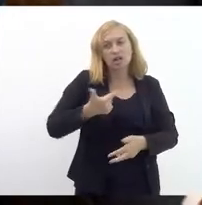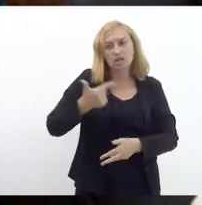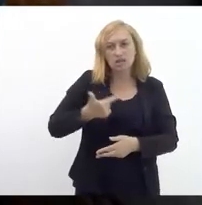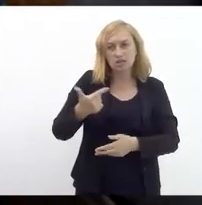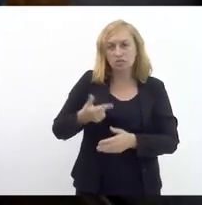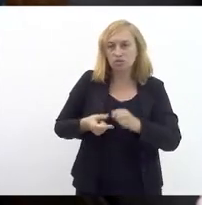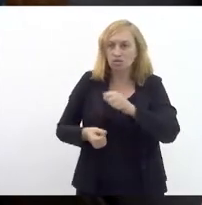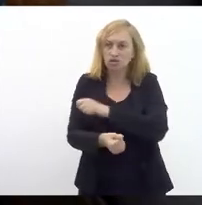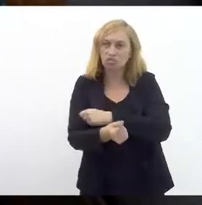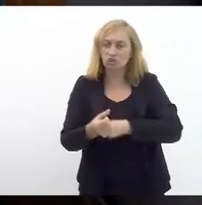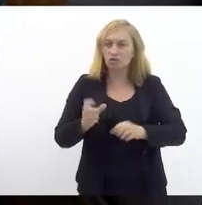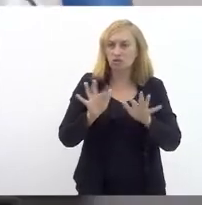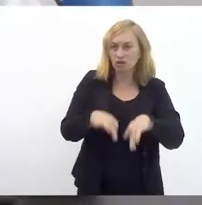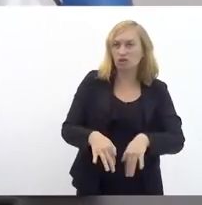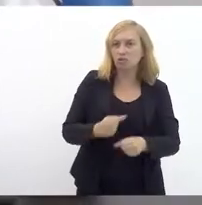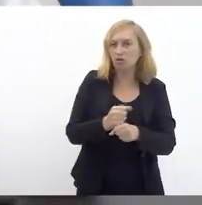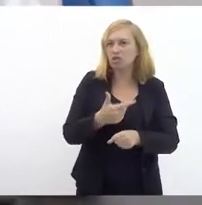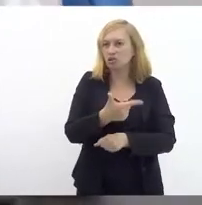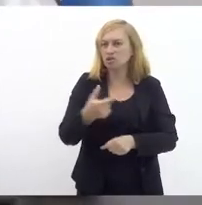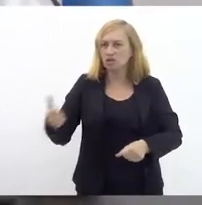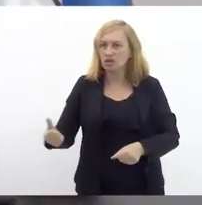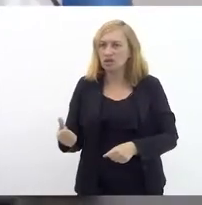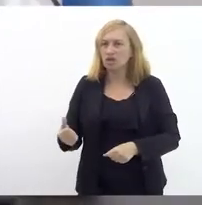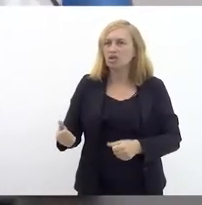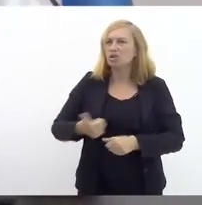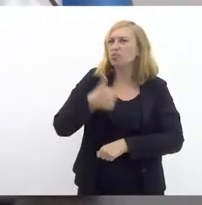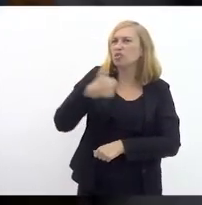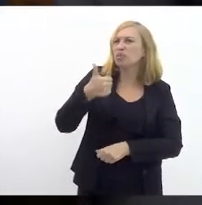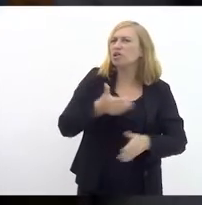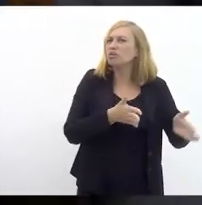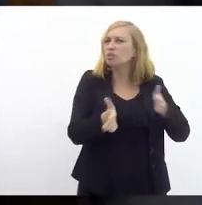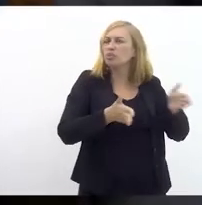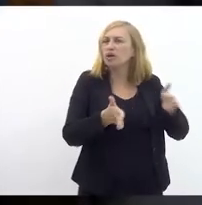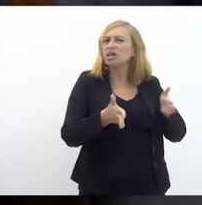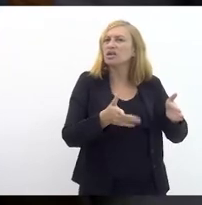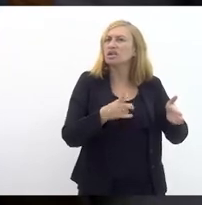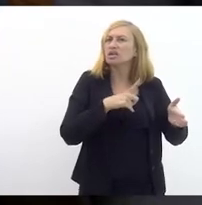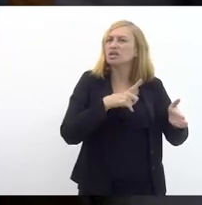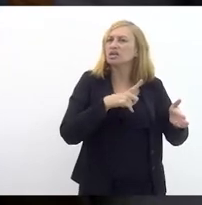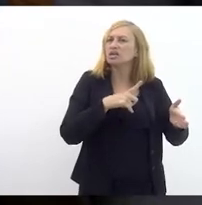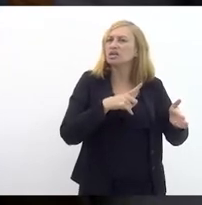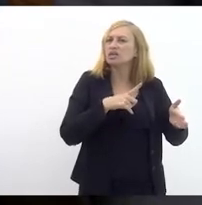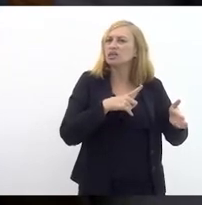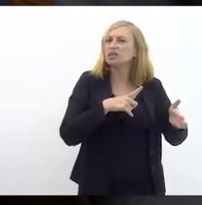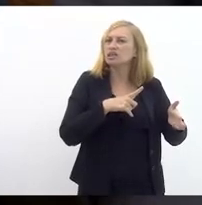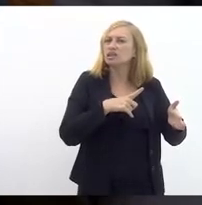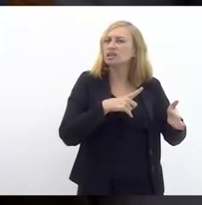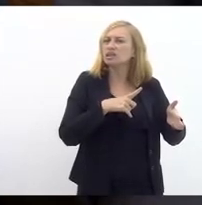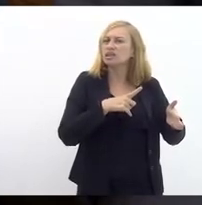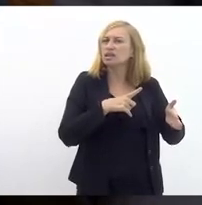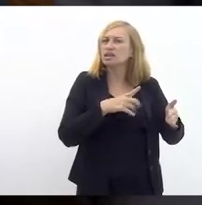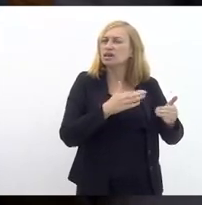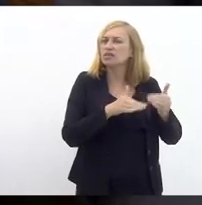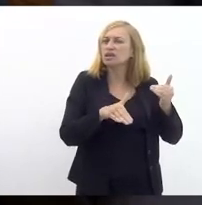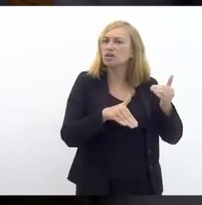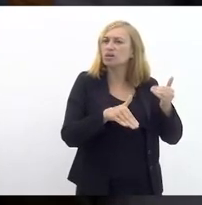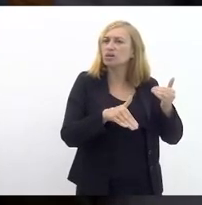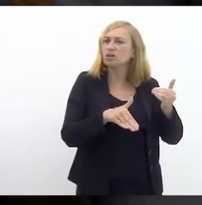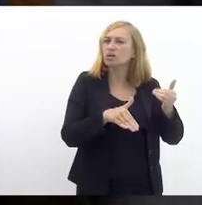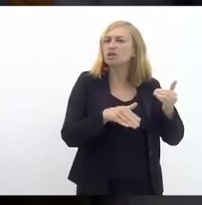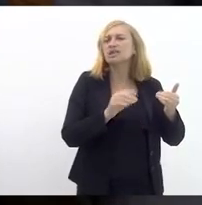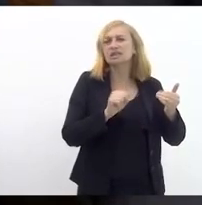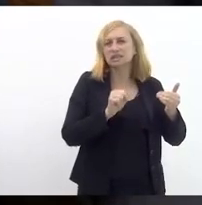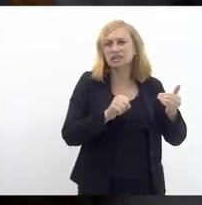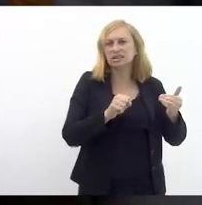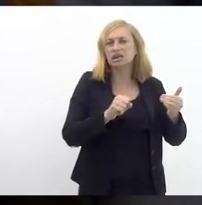em 2020. Sim, na primeira fase não houve divergência de 10 a 15? Sim, não houve divergência. Assim, hoje eles discutem